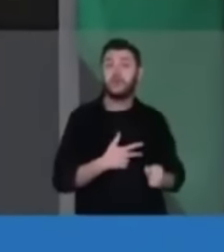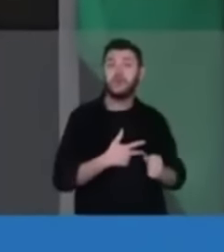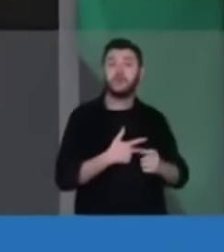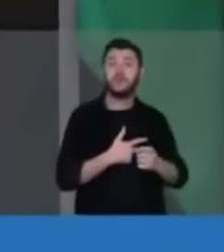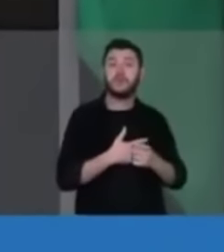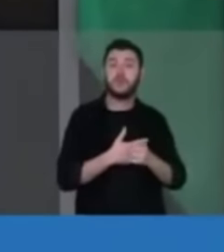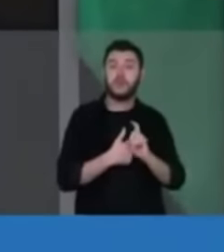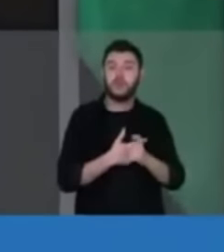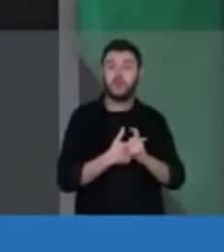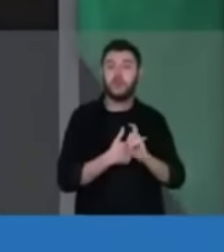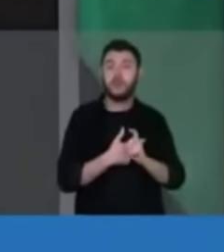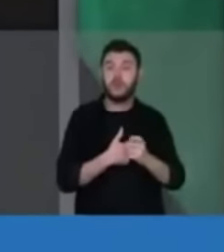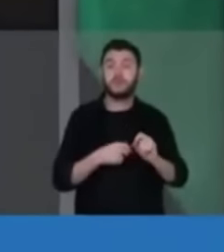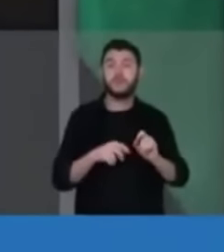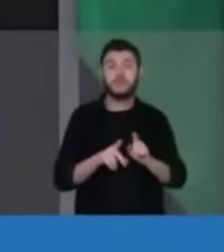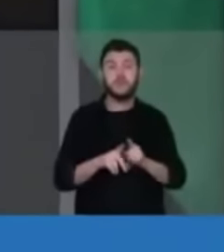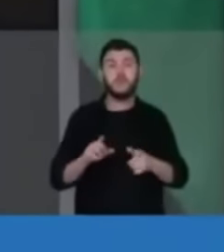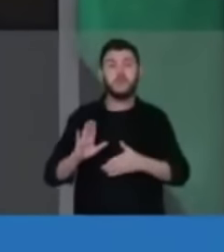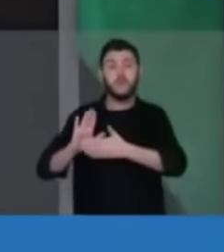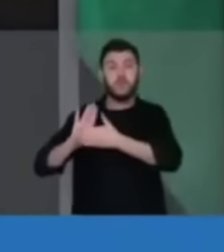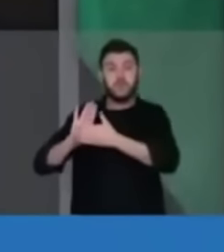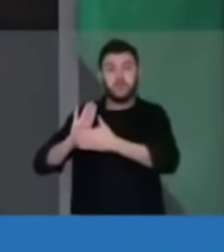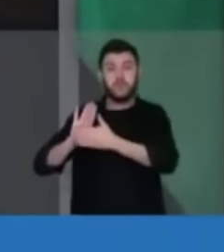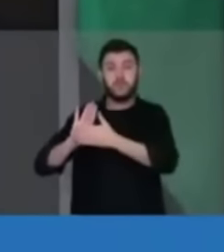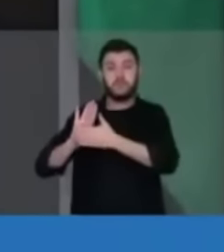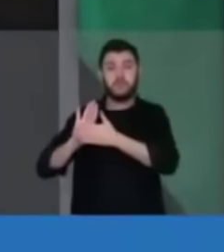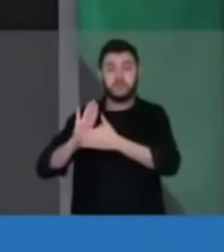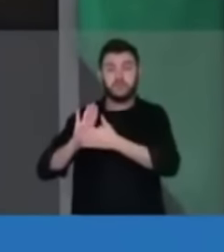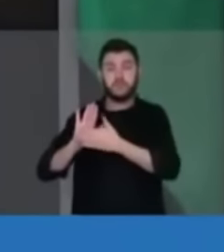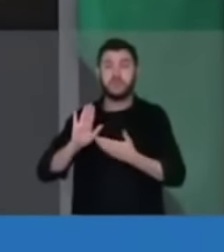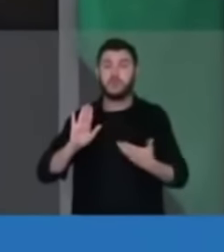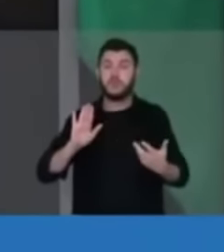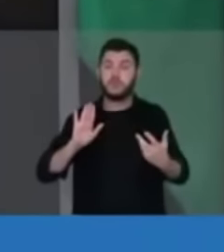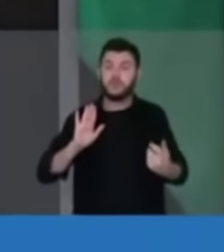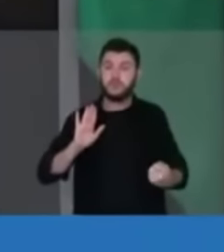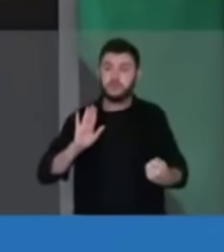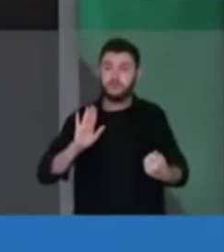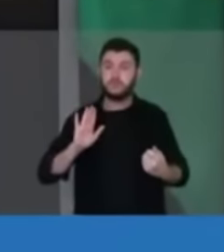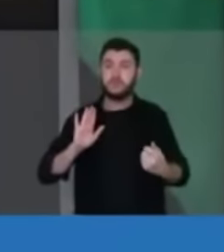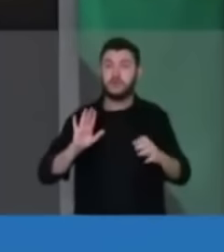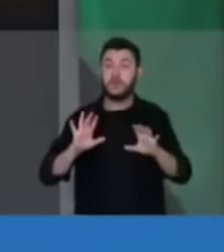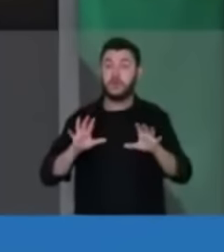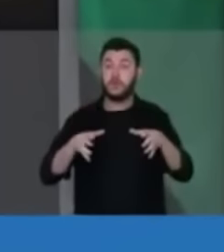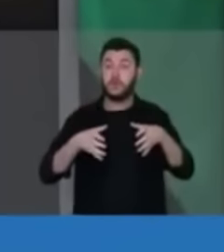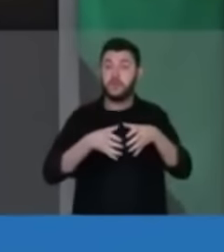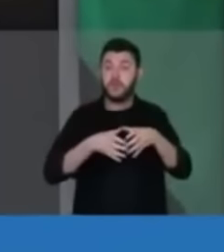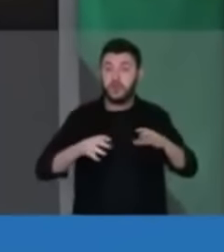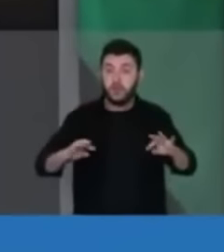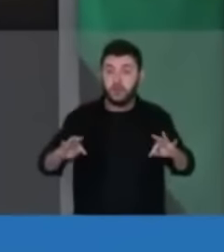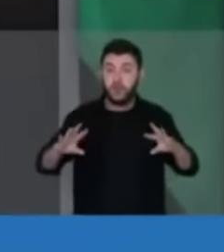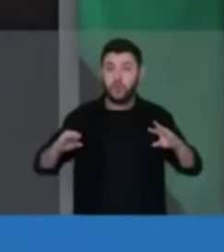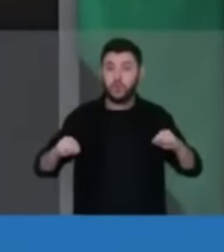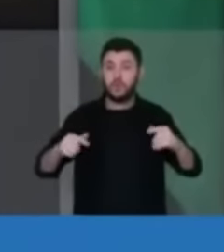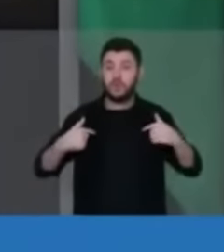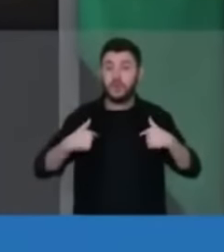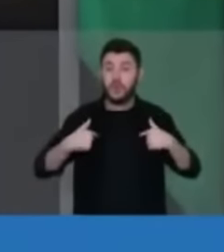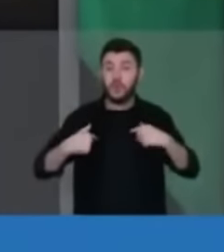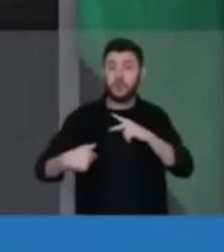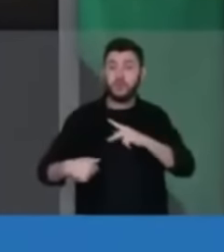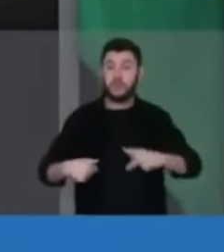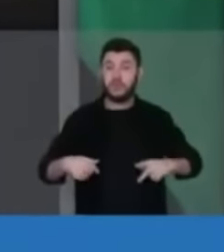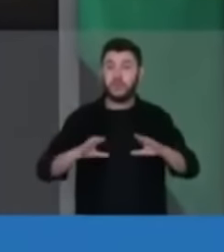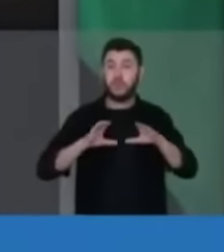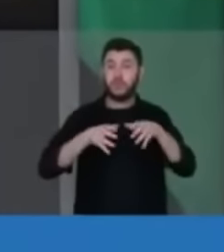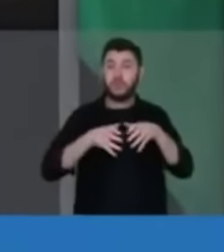reivindicação então todas as comissões Inclusive a minha comissão de desenvolvimento Regional